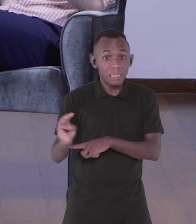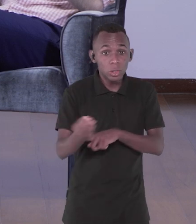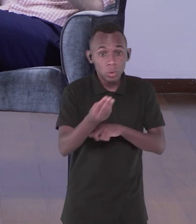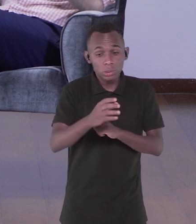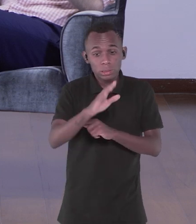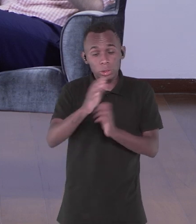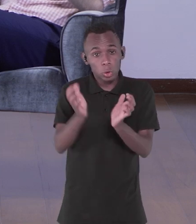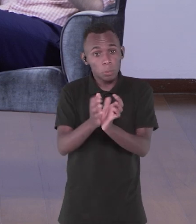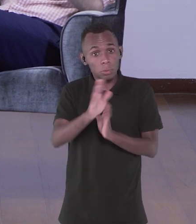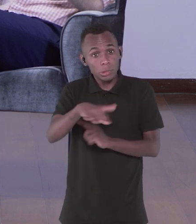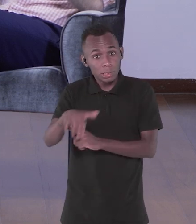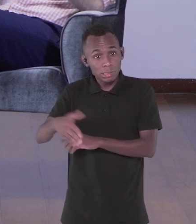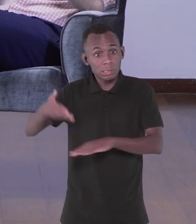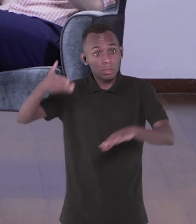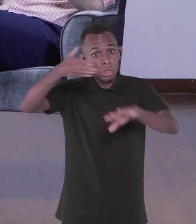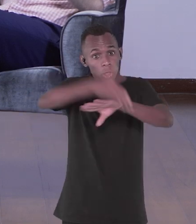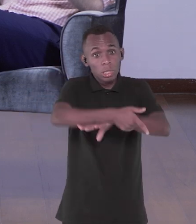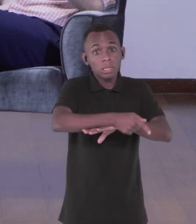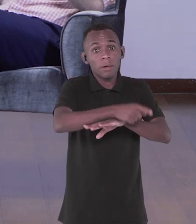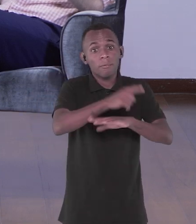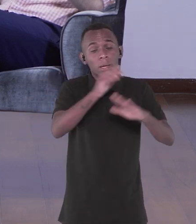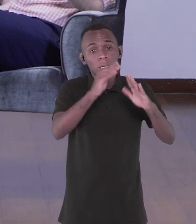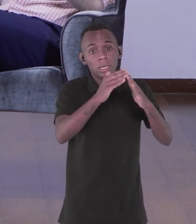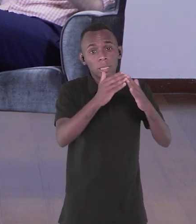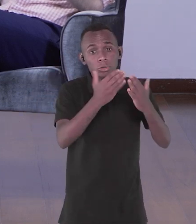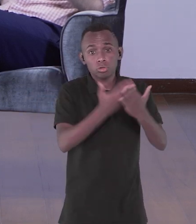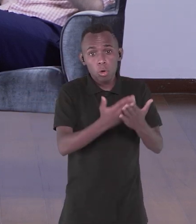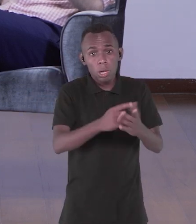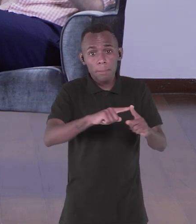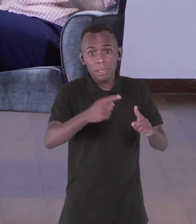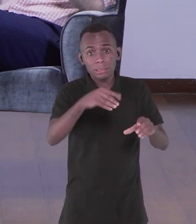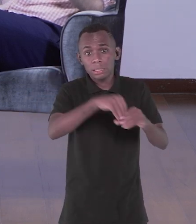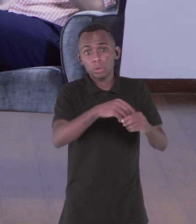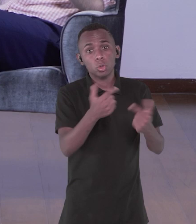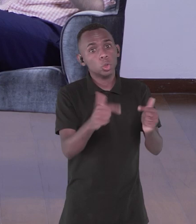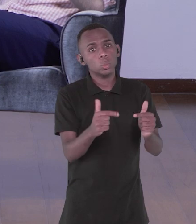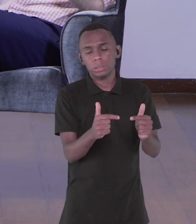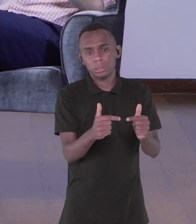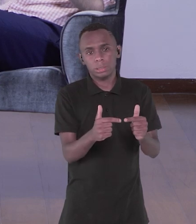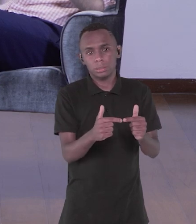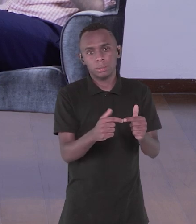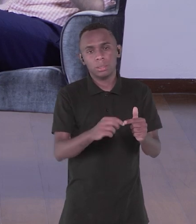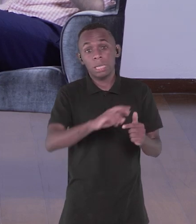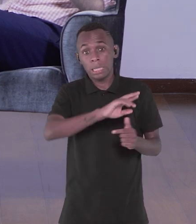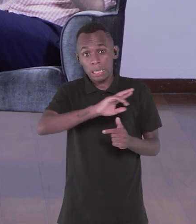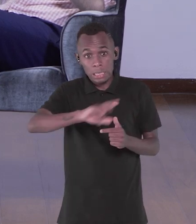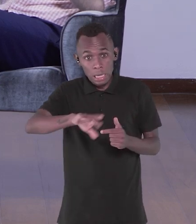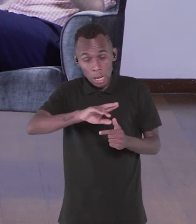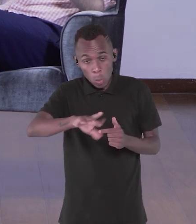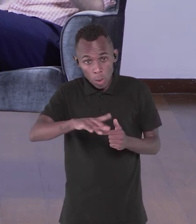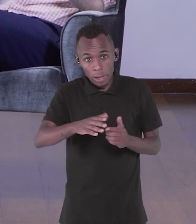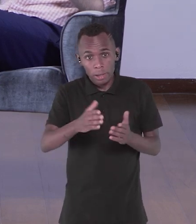escola sem água e sabão. A escola não tinha água e sabão. Então, não estamos falando do livro didático, da internet,